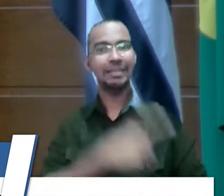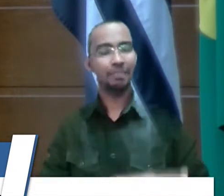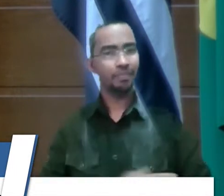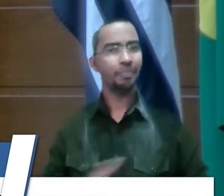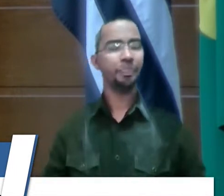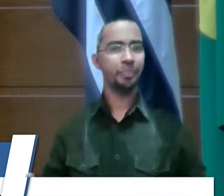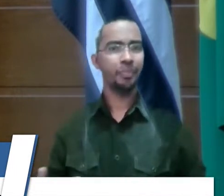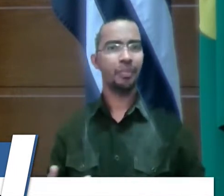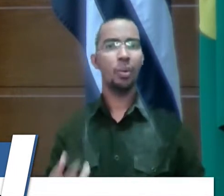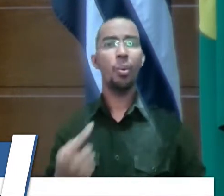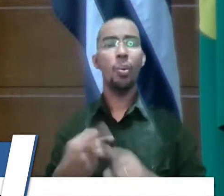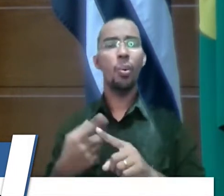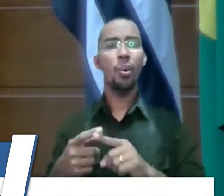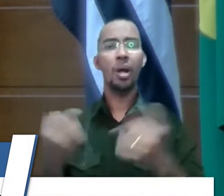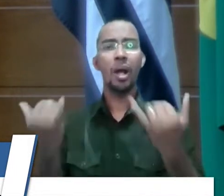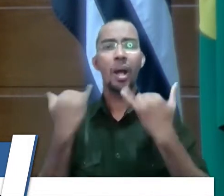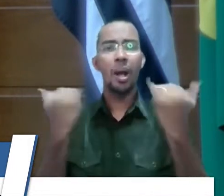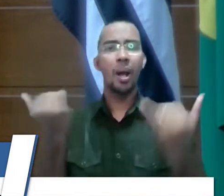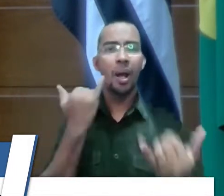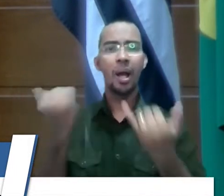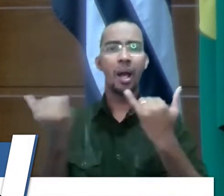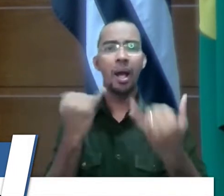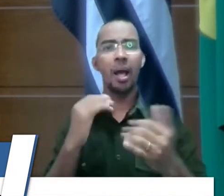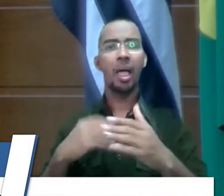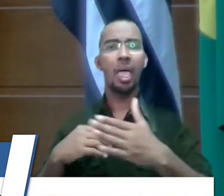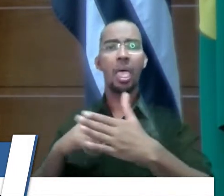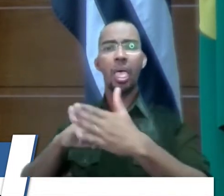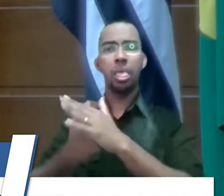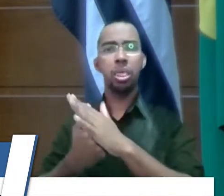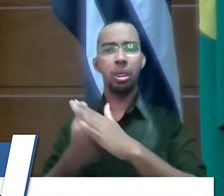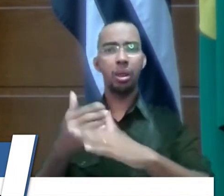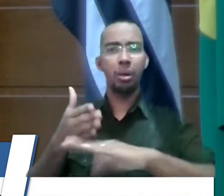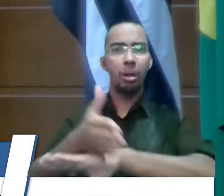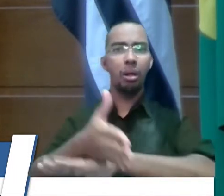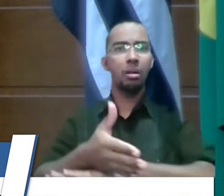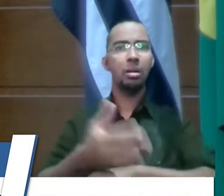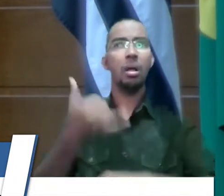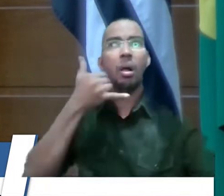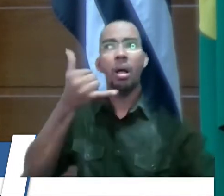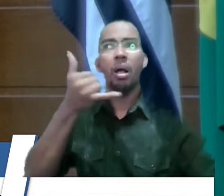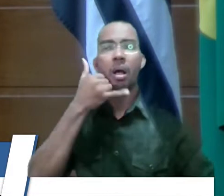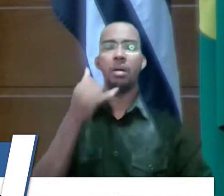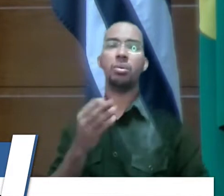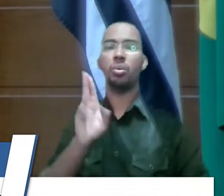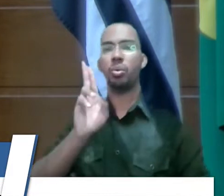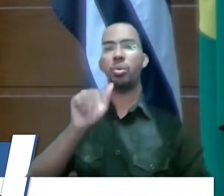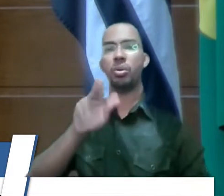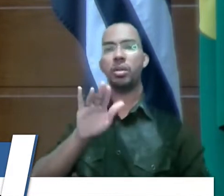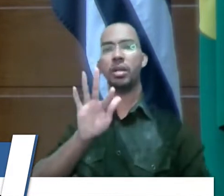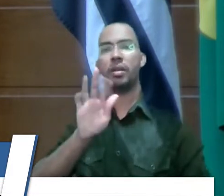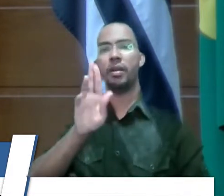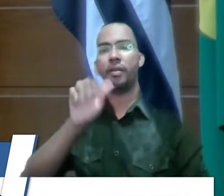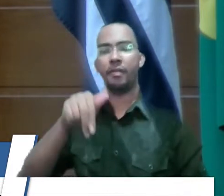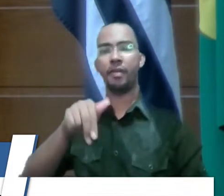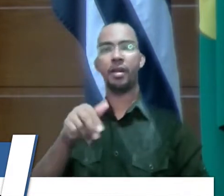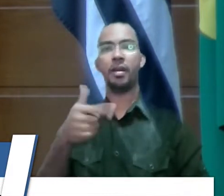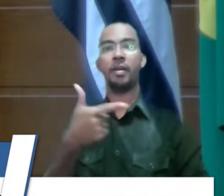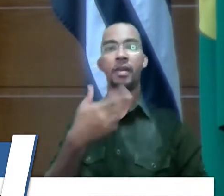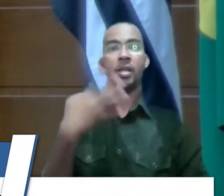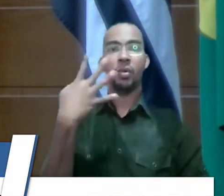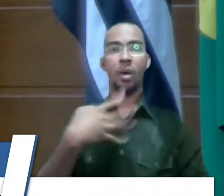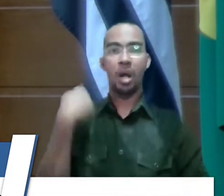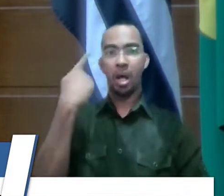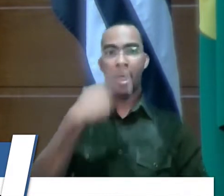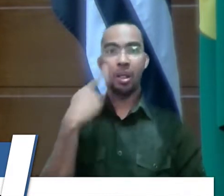quer notícia do animal que foi atropelado? Ficam ligando na Unifran 24 horas. Lá é um